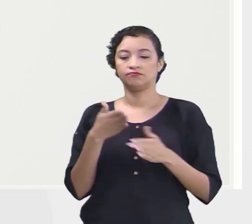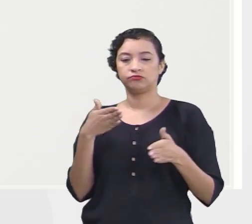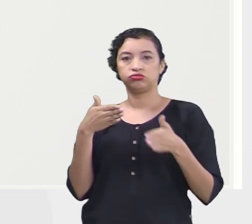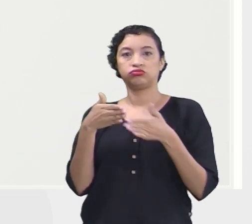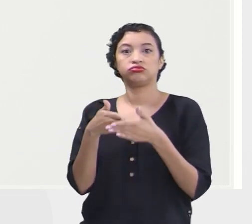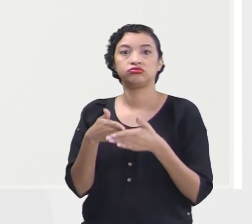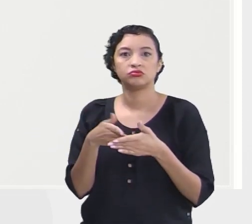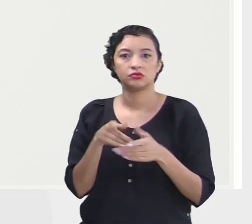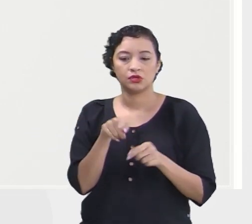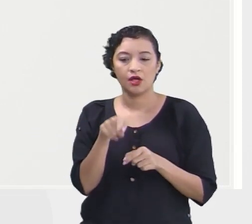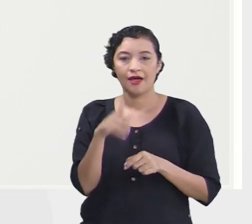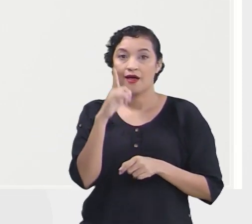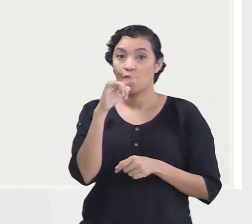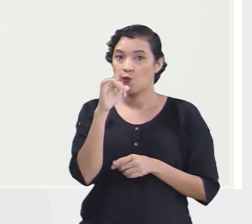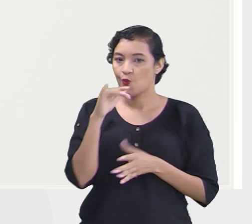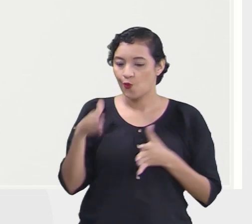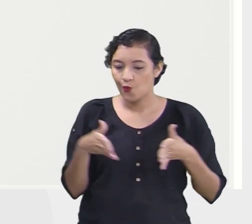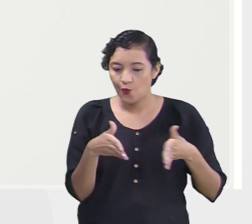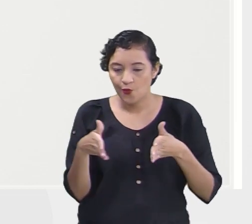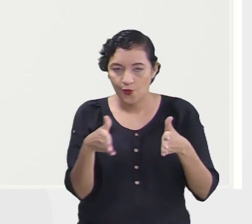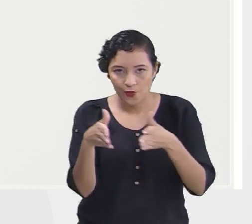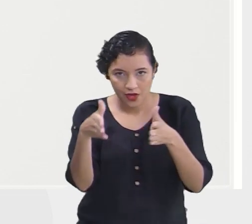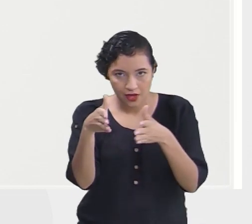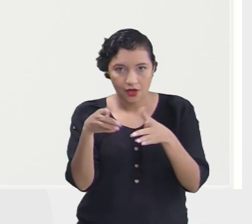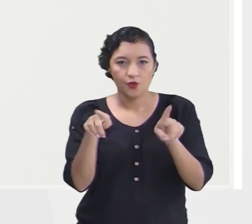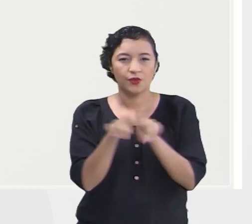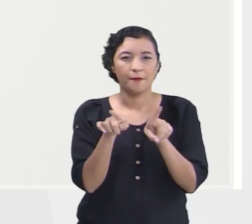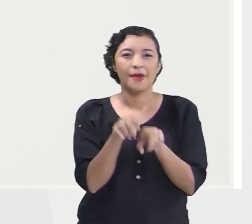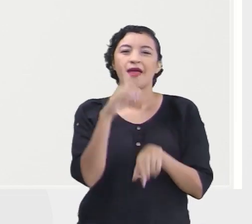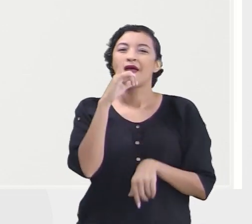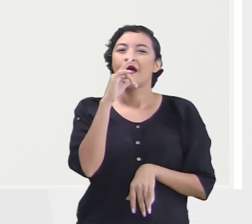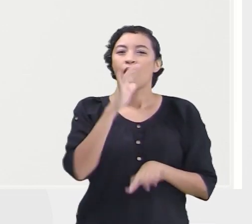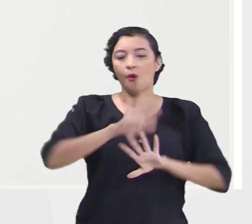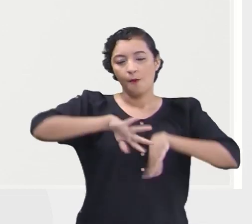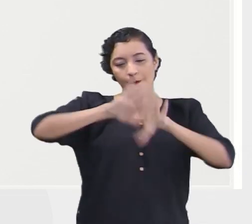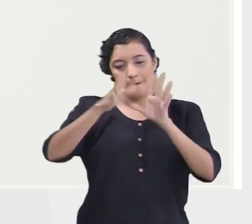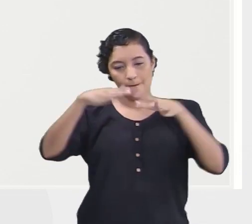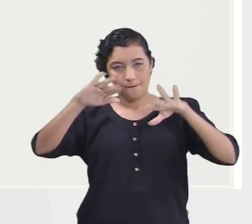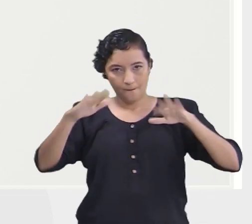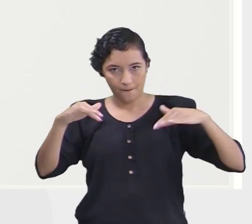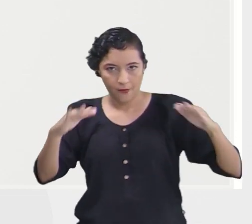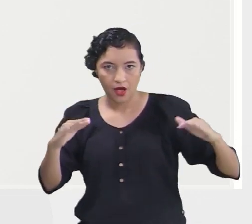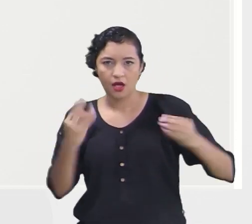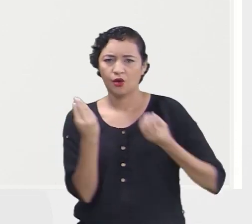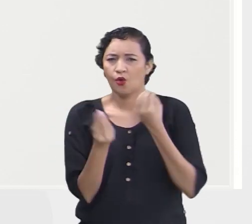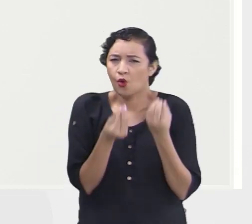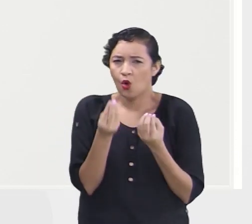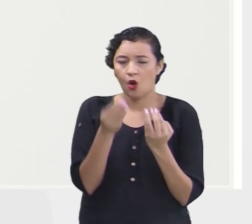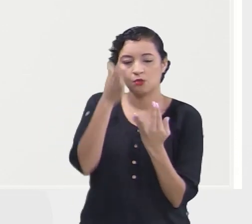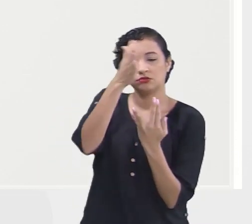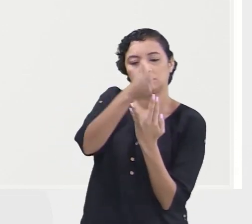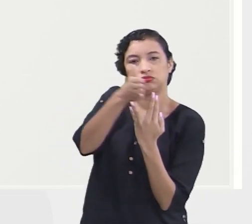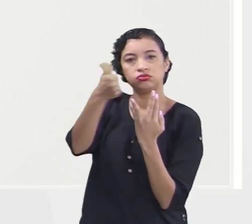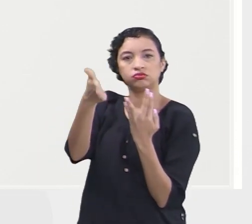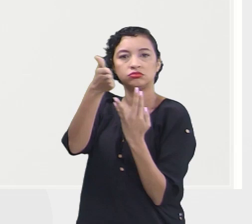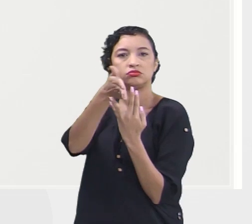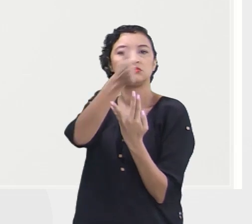é ultramarinos? Que ultrapassam os limites do mar, entre Portugal e Espanha. É